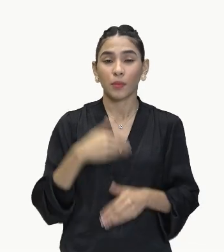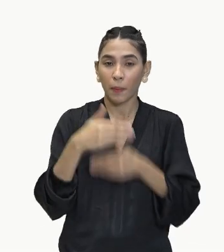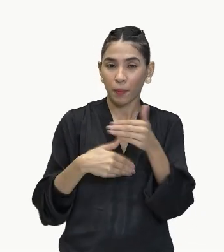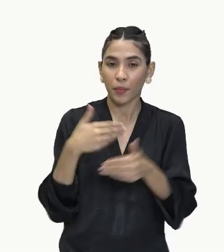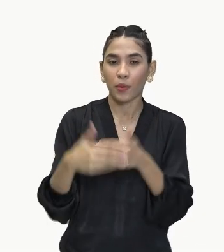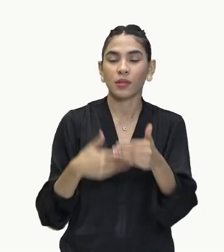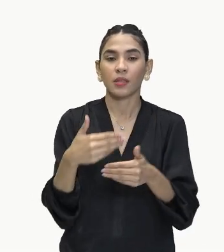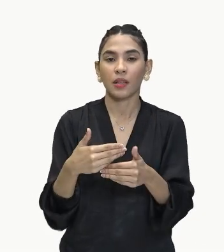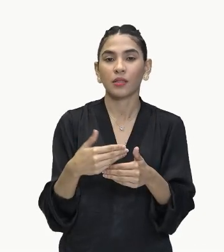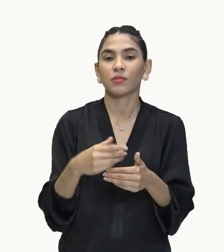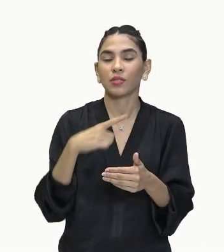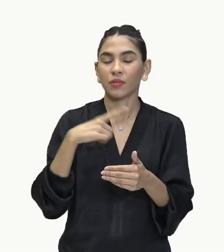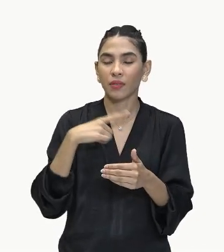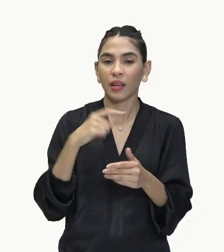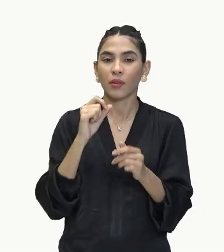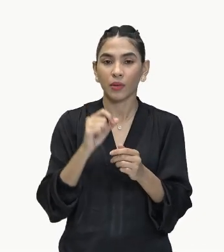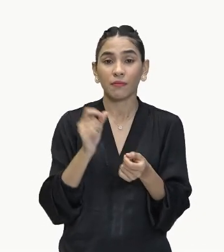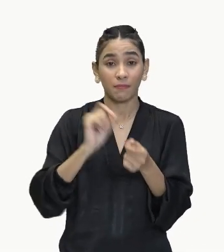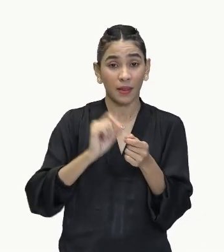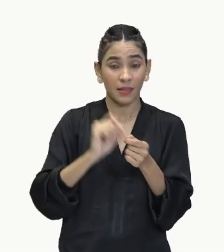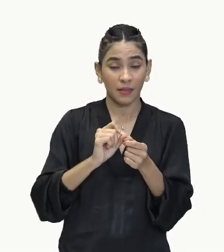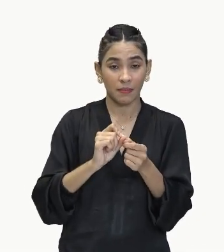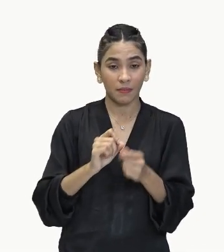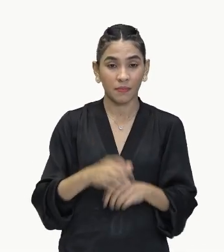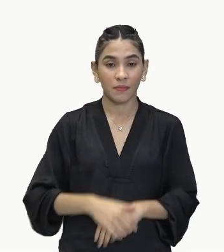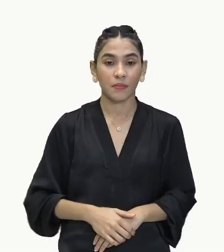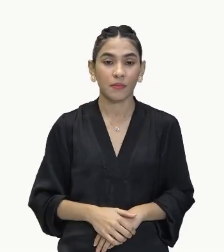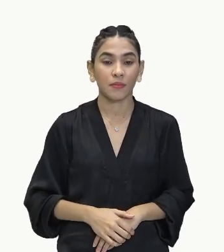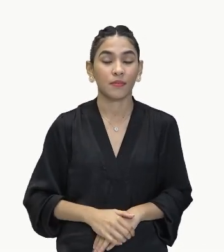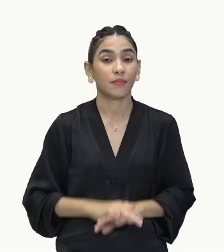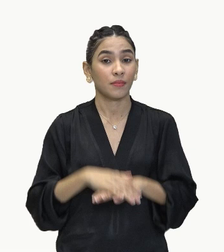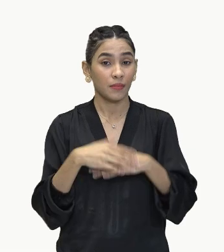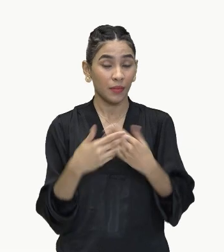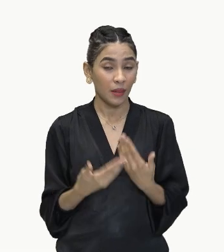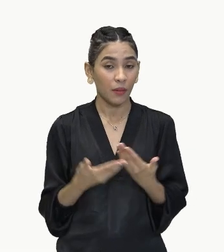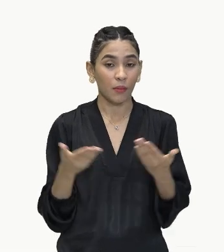que efetivamente fazer, tá? E aí,